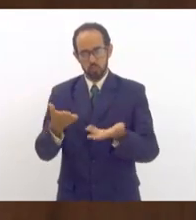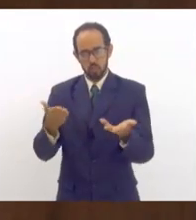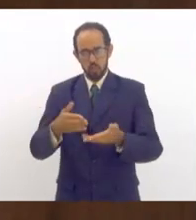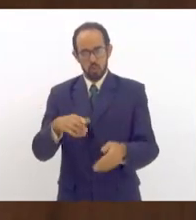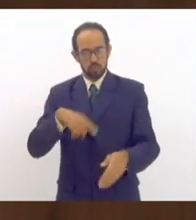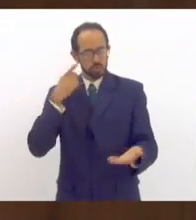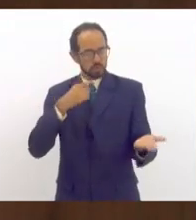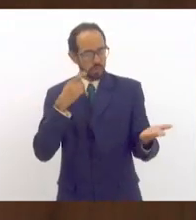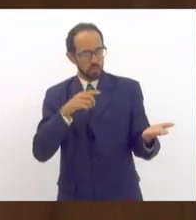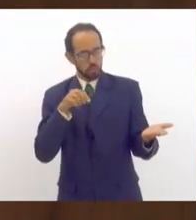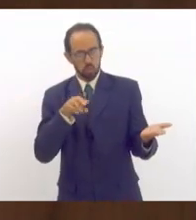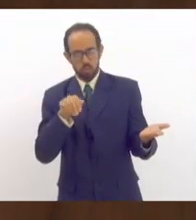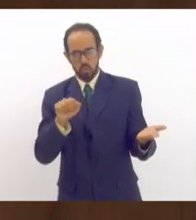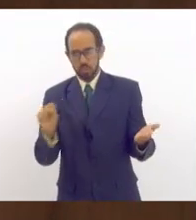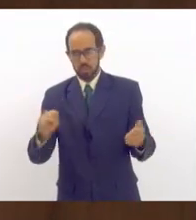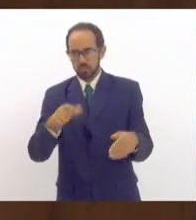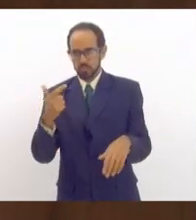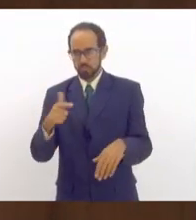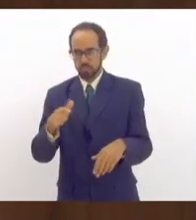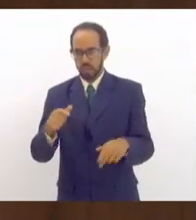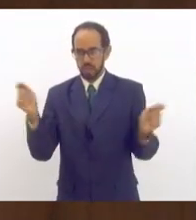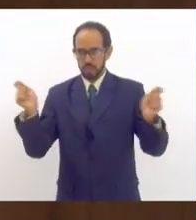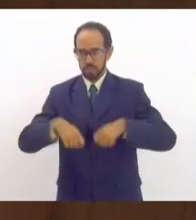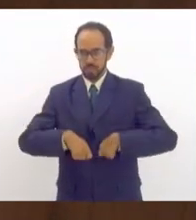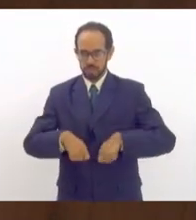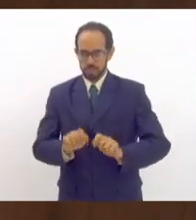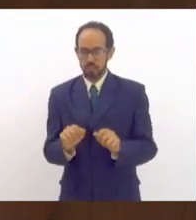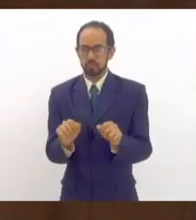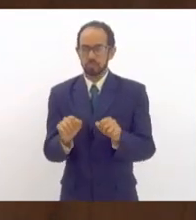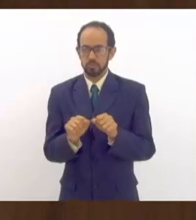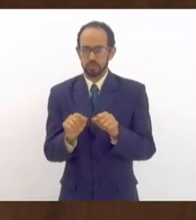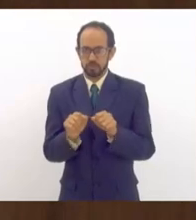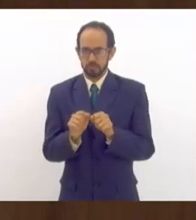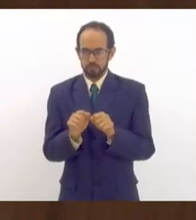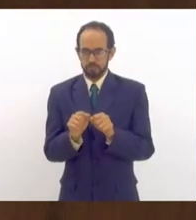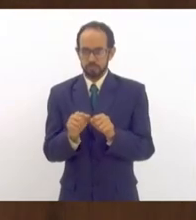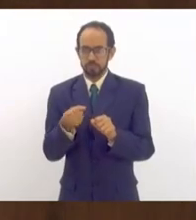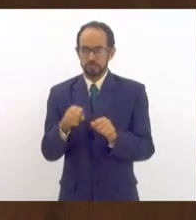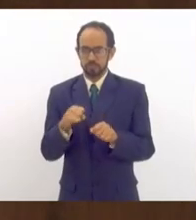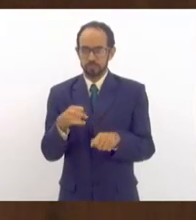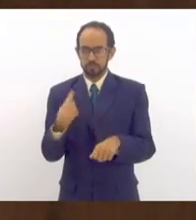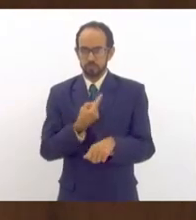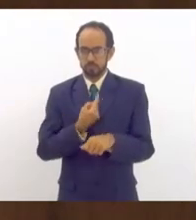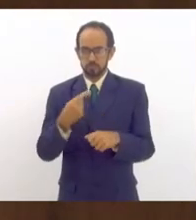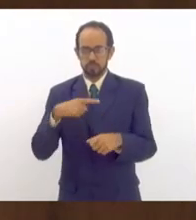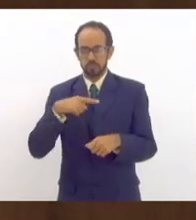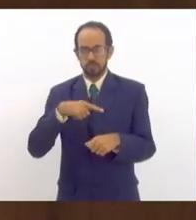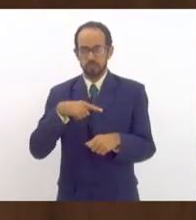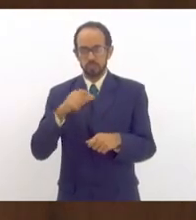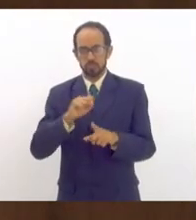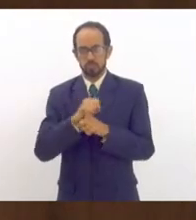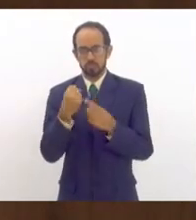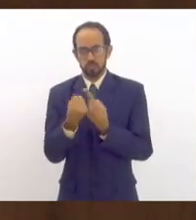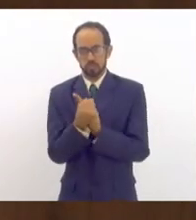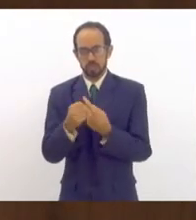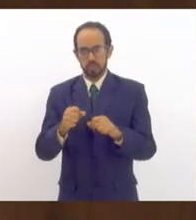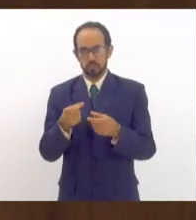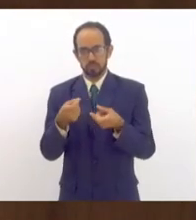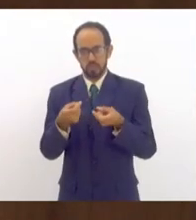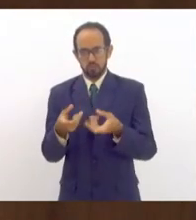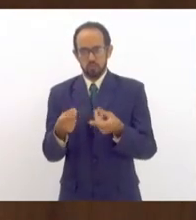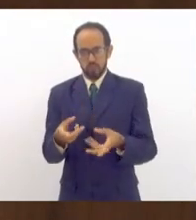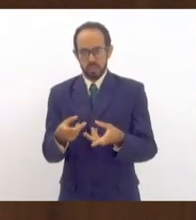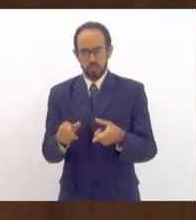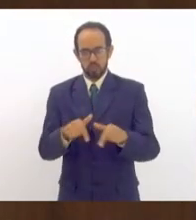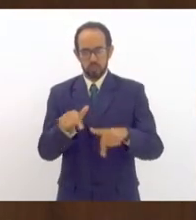Douglas as condições mínimas aquela dignidade se nós hoje vivemos numa sociedade que você vende a sua força de